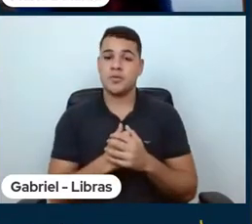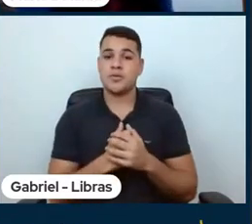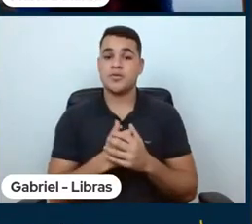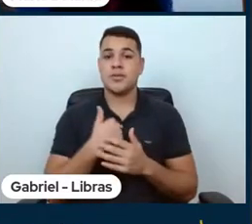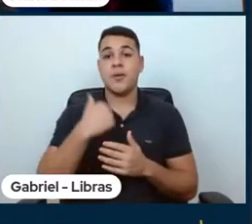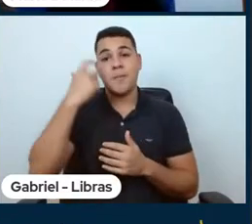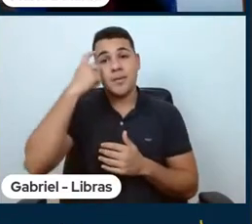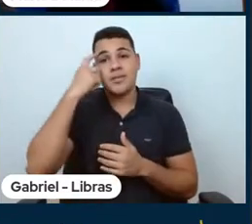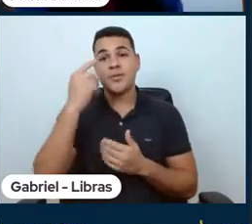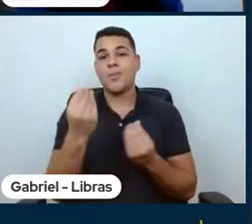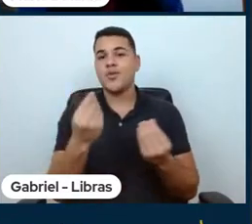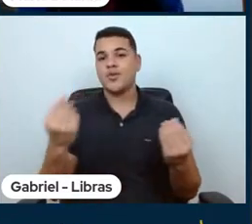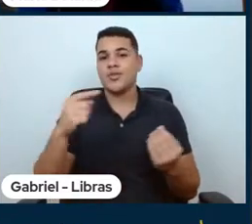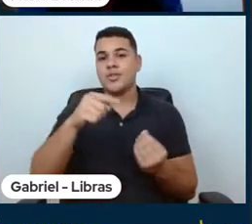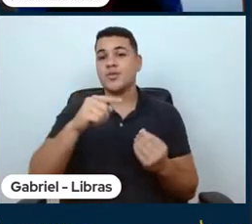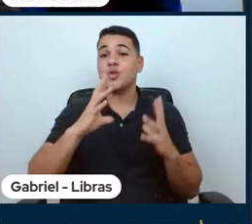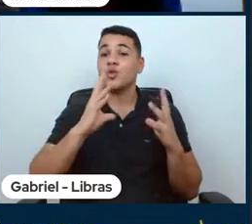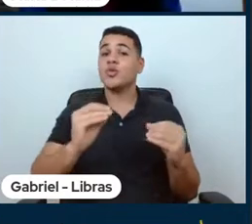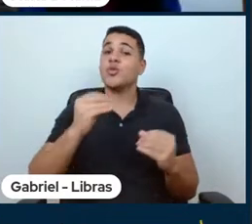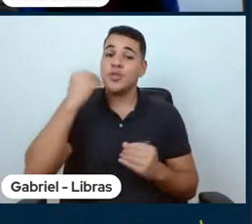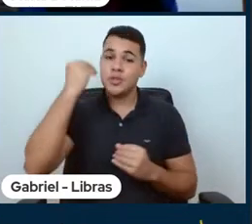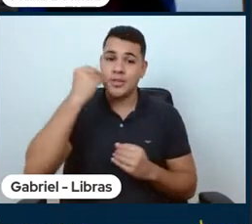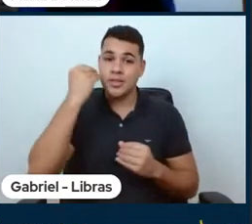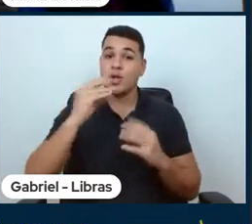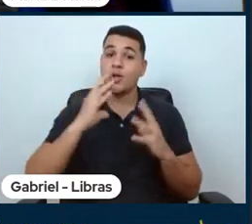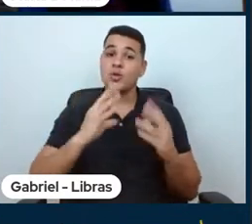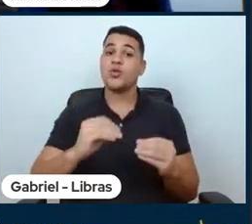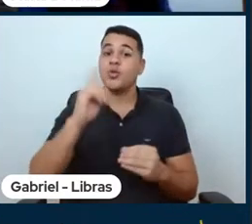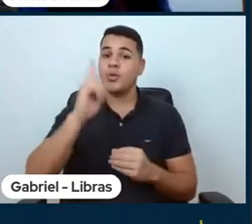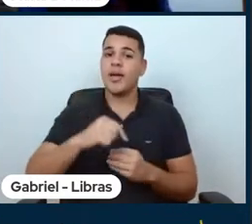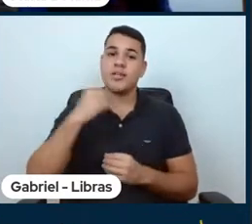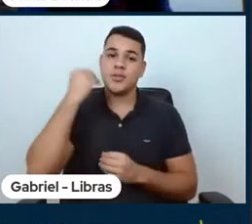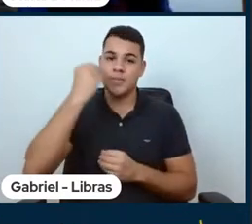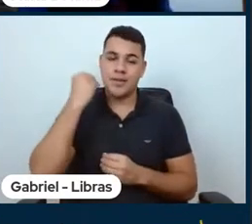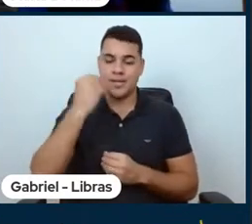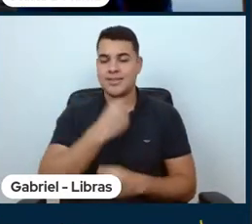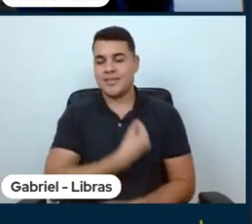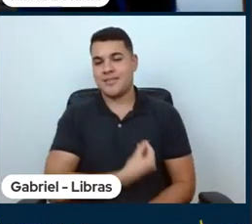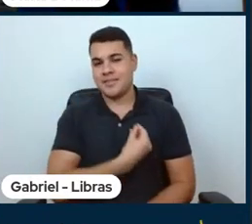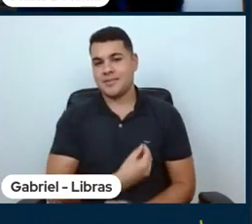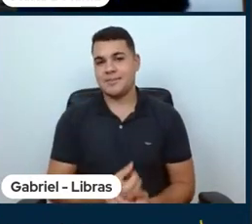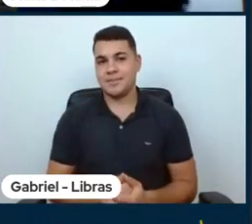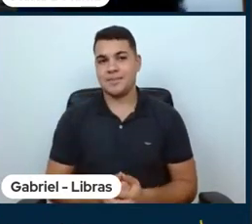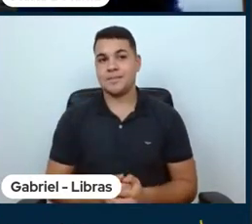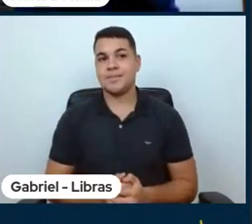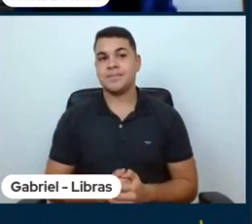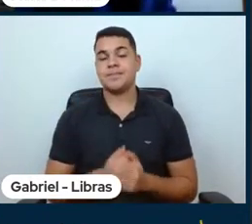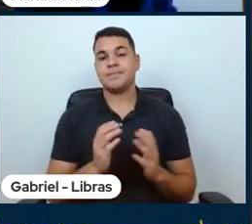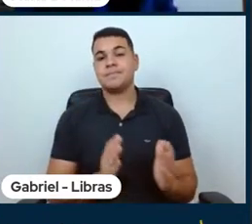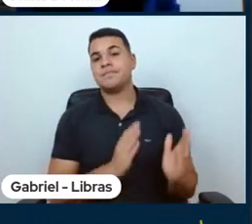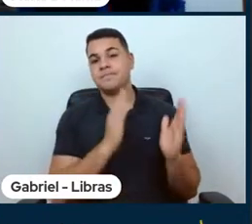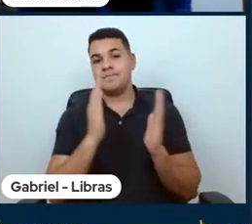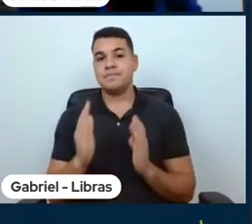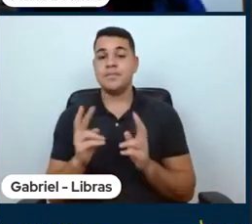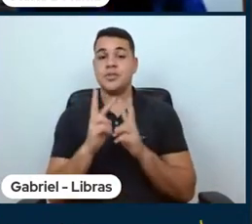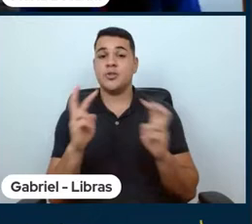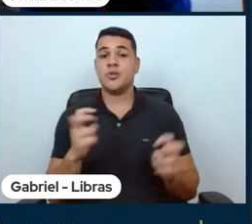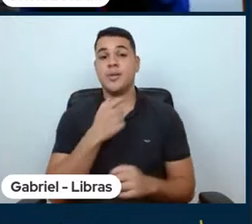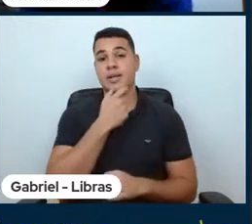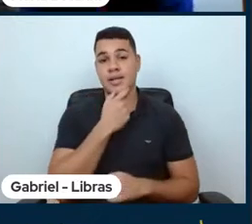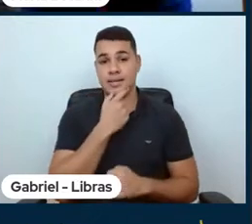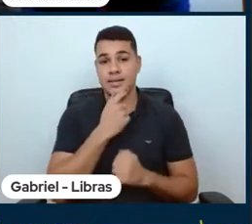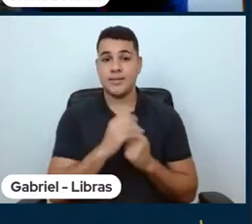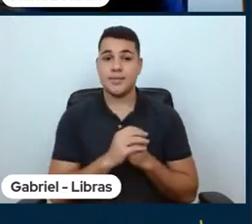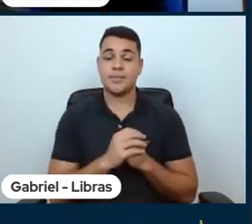nisso de tudo é experiência, porque é realmente tudo é experiência. E a outra pergunta em relação ao inglês,